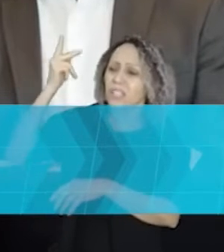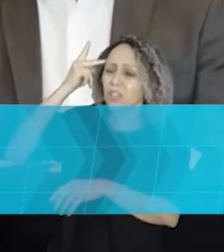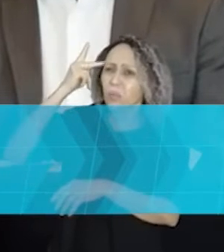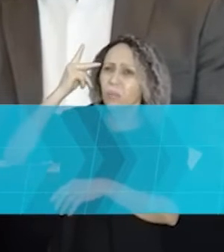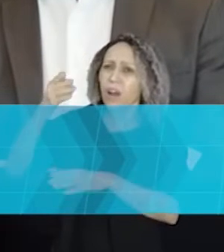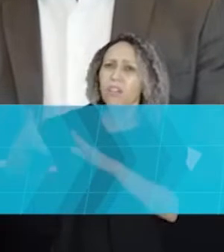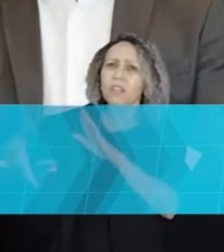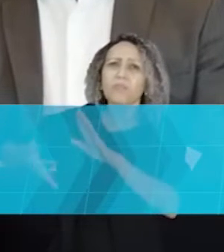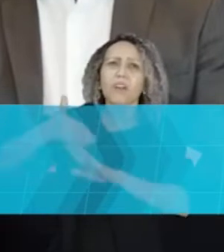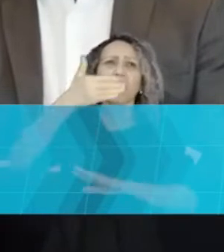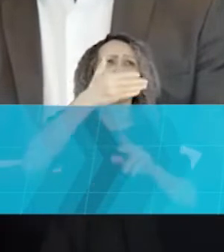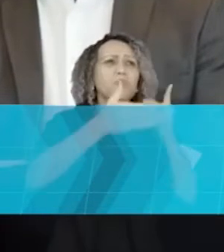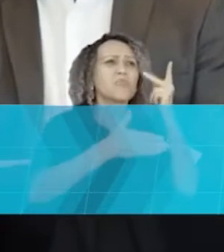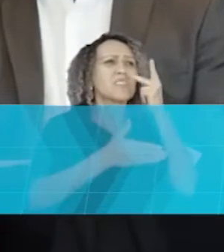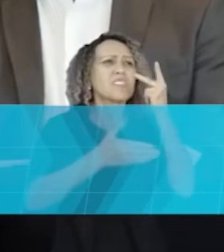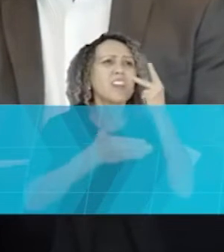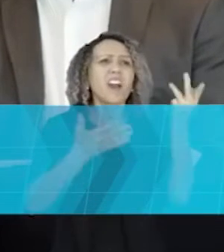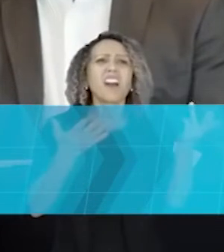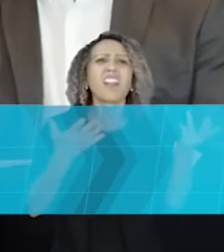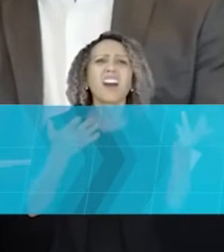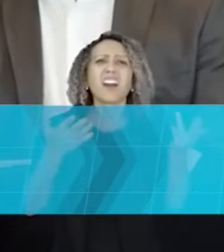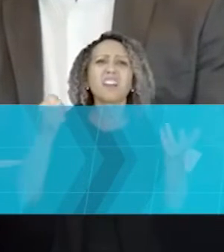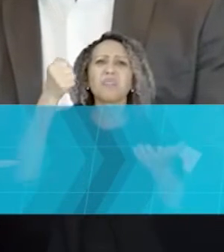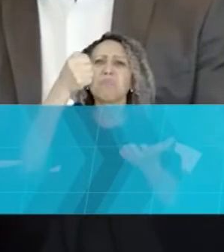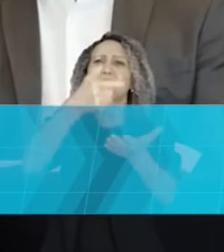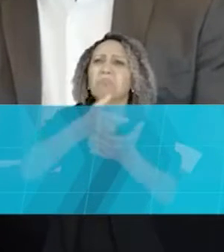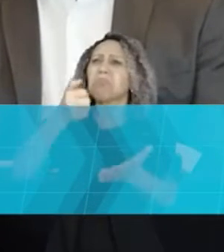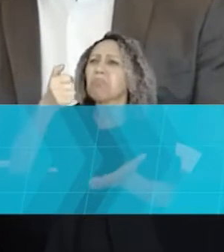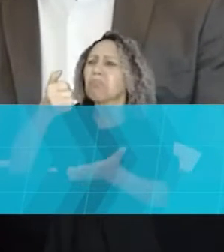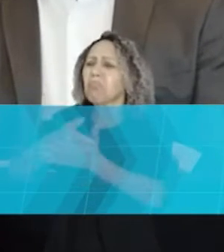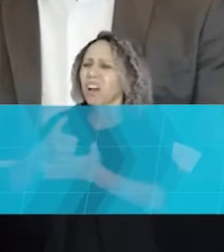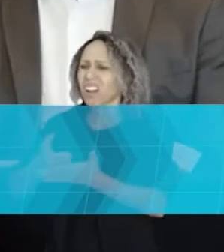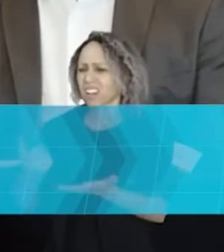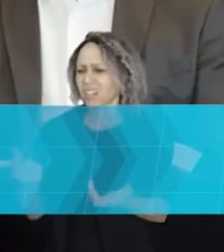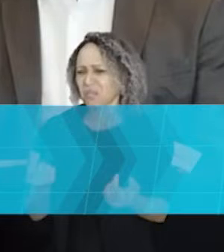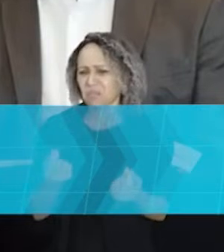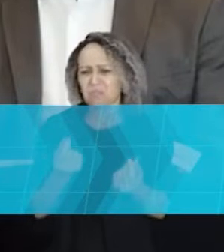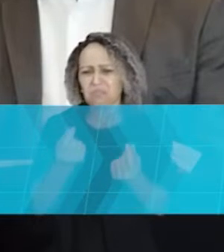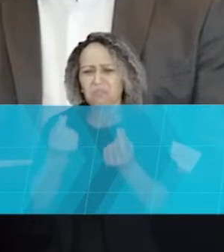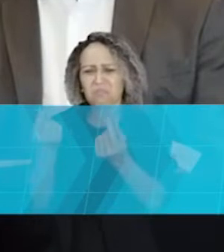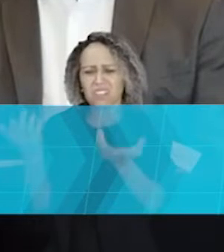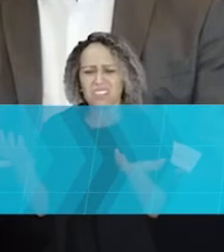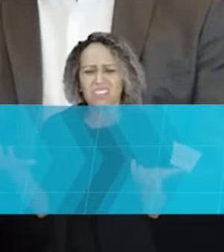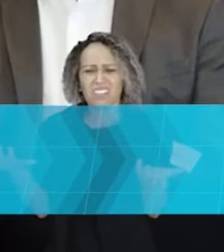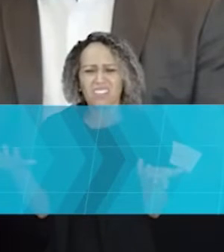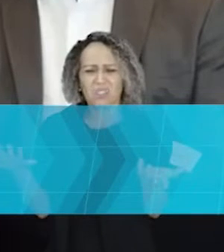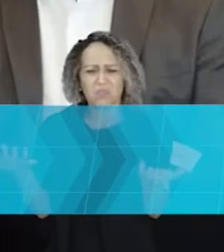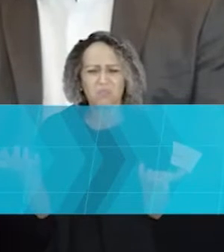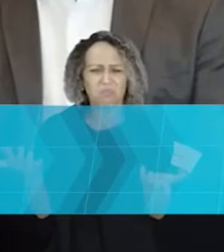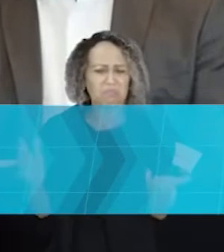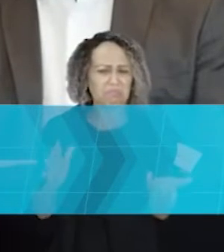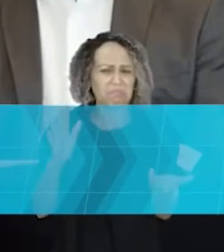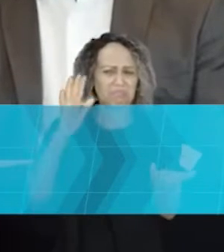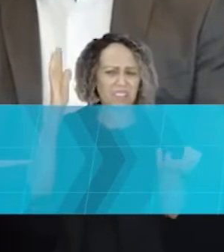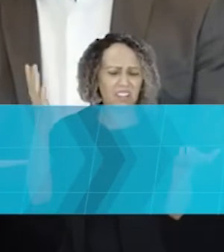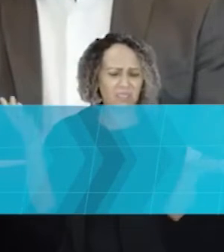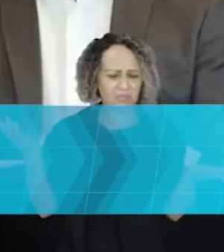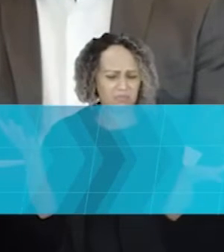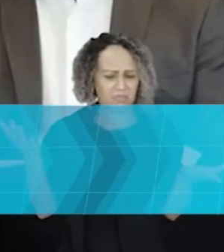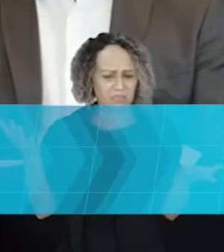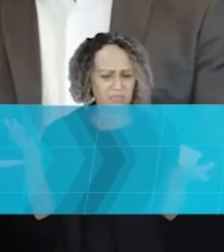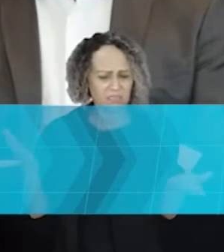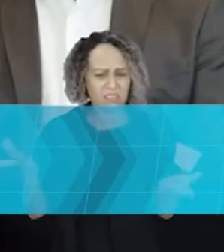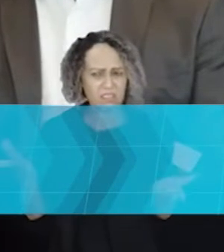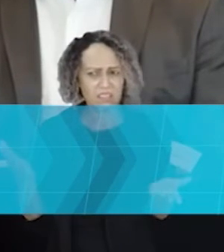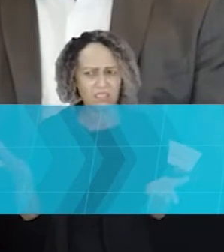Então nós vamos ter que equacionar isso tá então eu posso estar sendo de compromisso é que esse